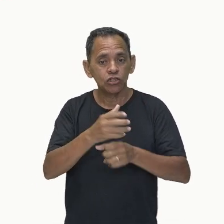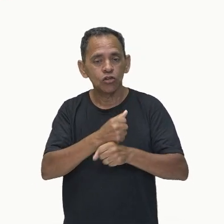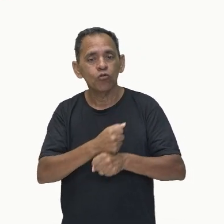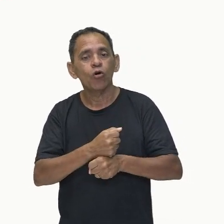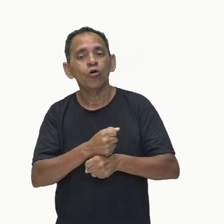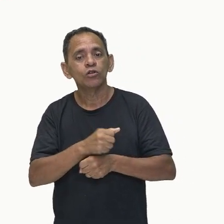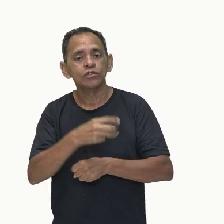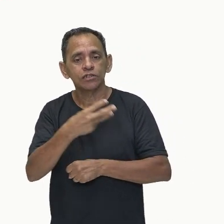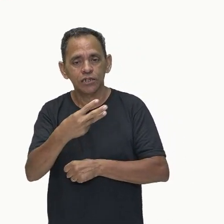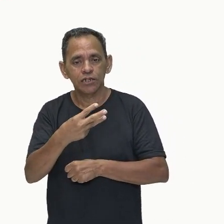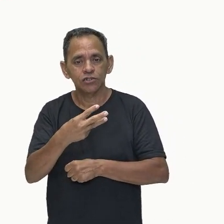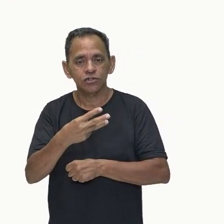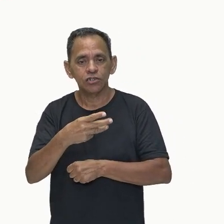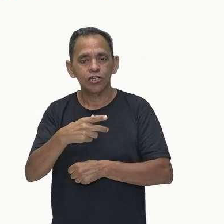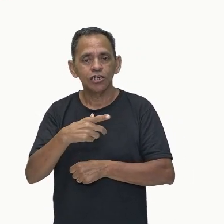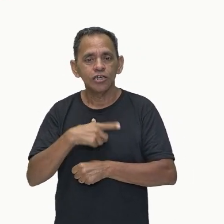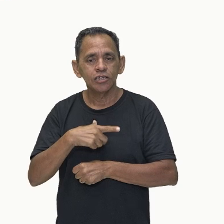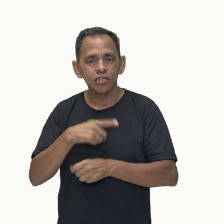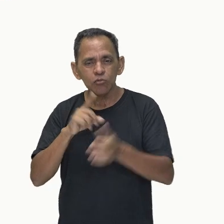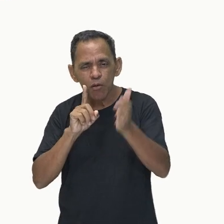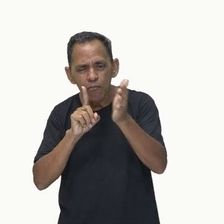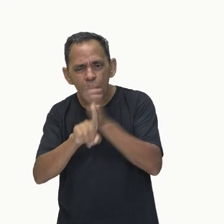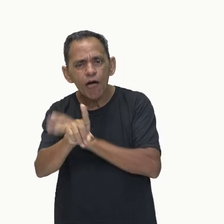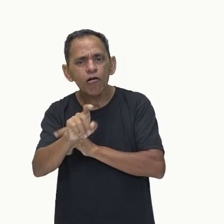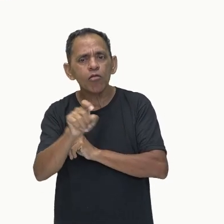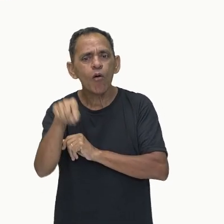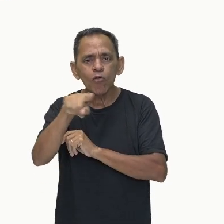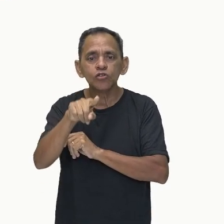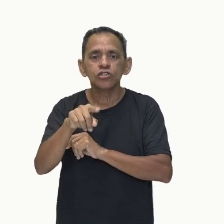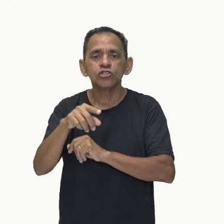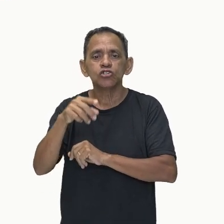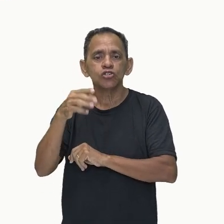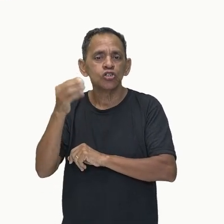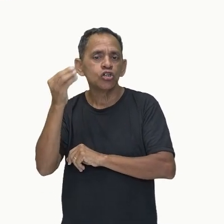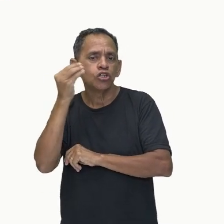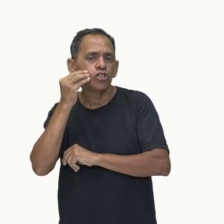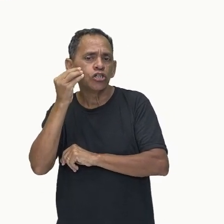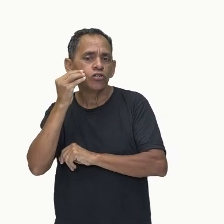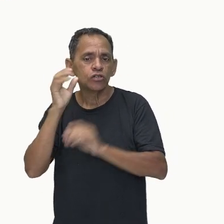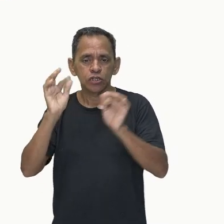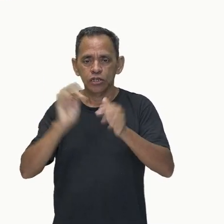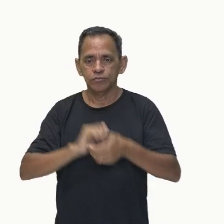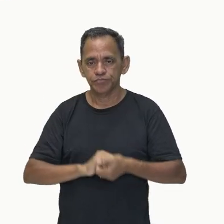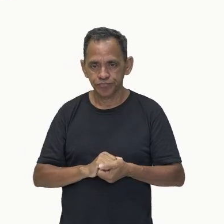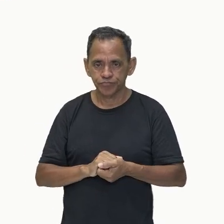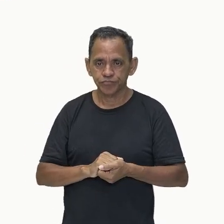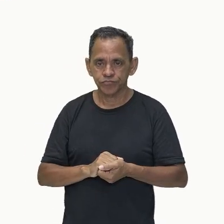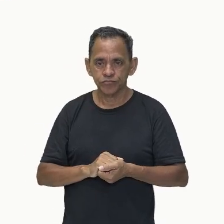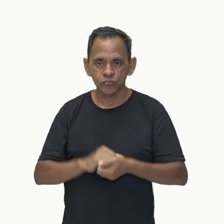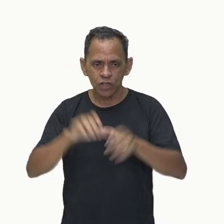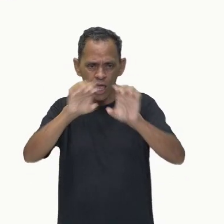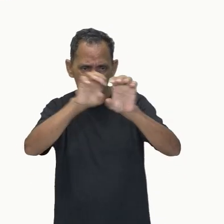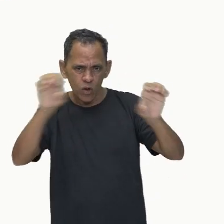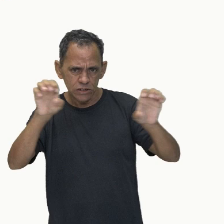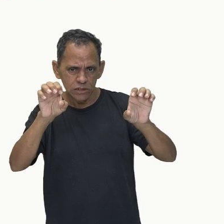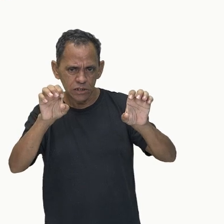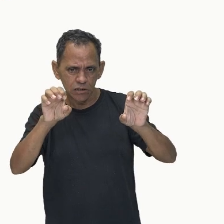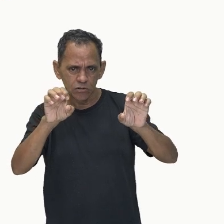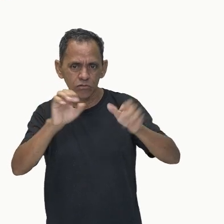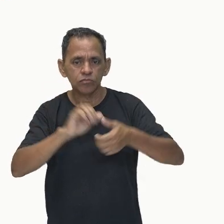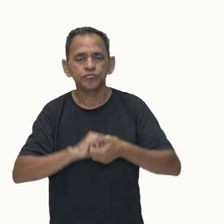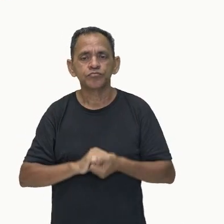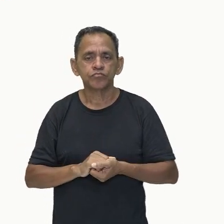um desafio para ti aí, ó. Tenta fazer essa mesma conta, ao invés de pegar todo o espaço de 6 até